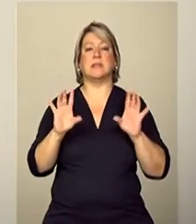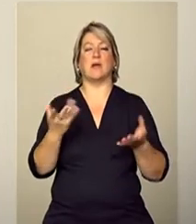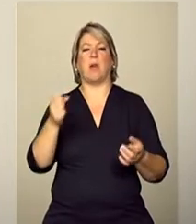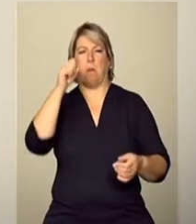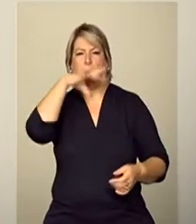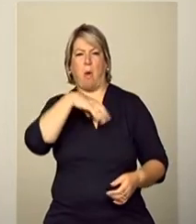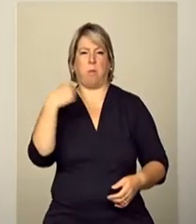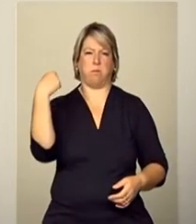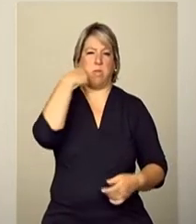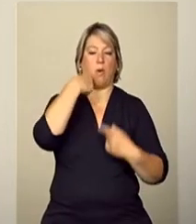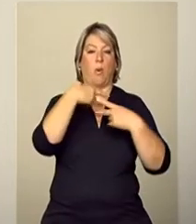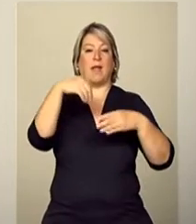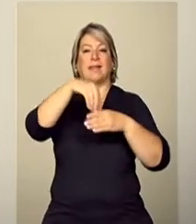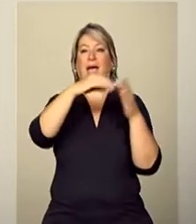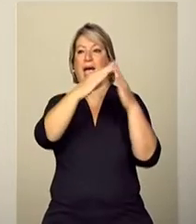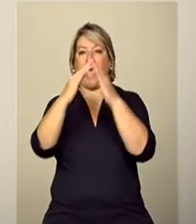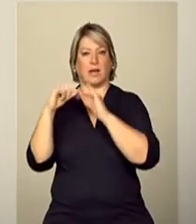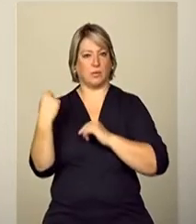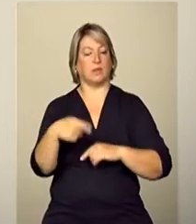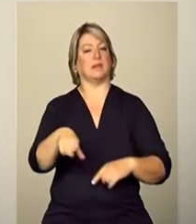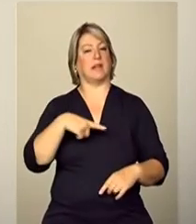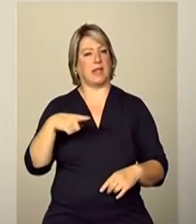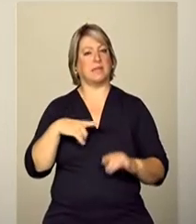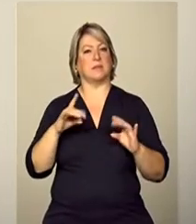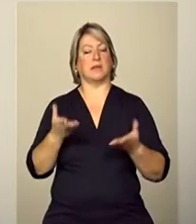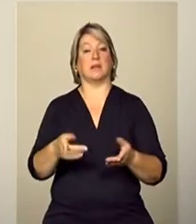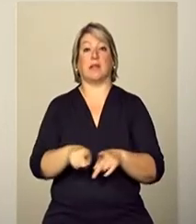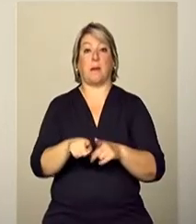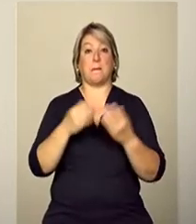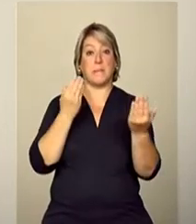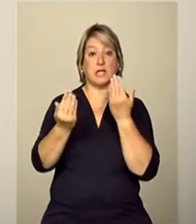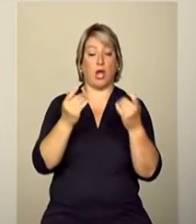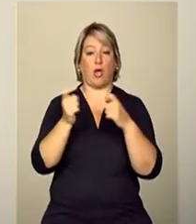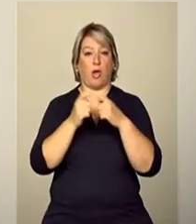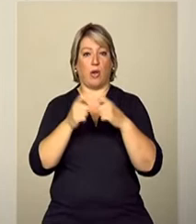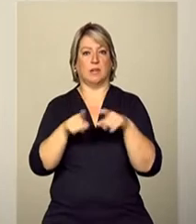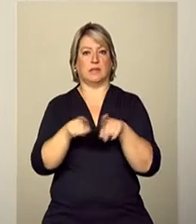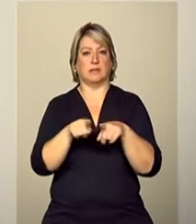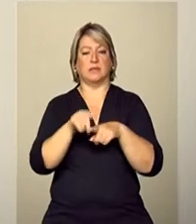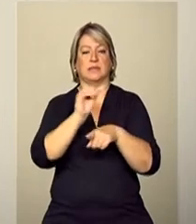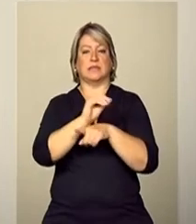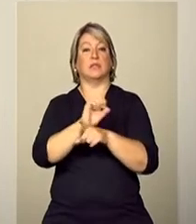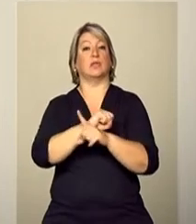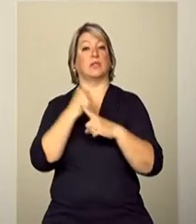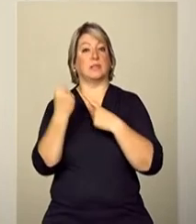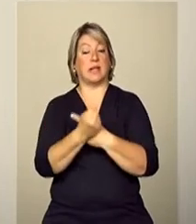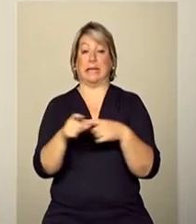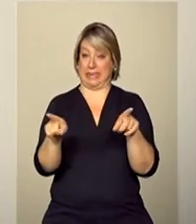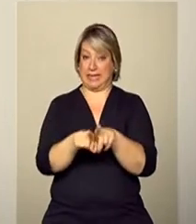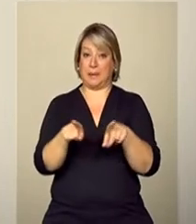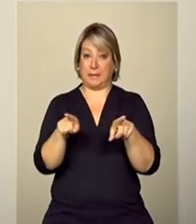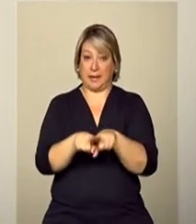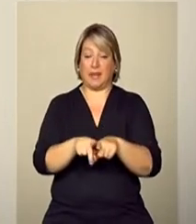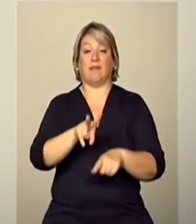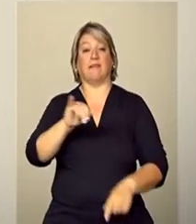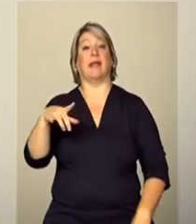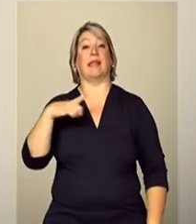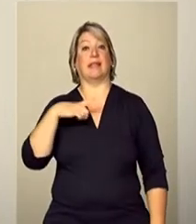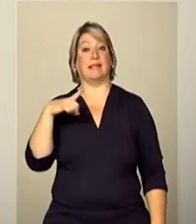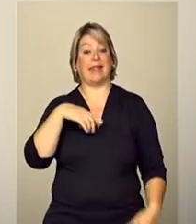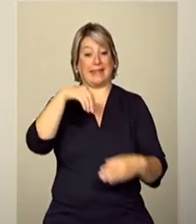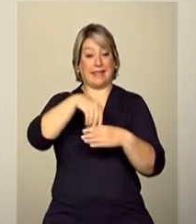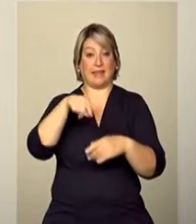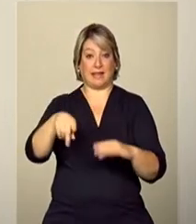de violência doméstica vão ter equipes de psicólogos e assistentes sociais Além disso Luciano vai